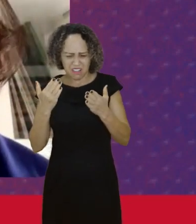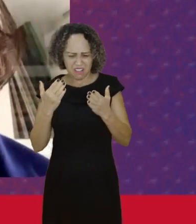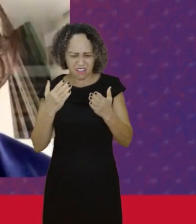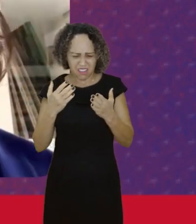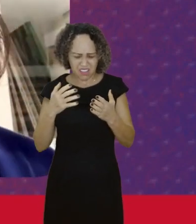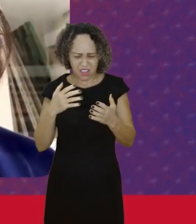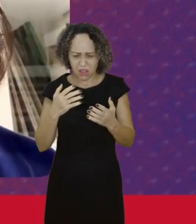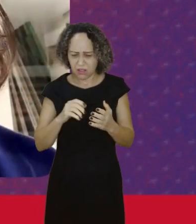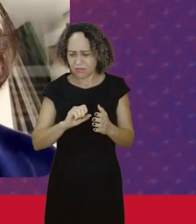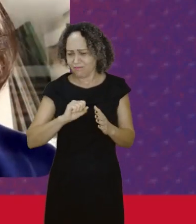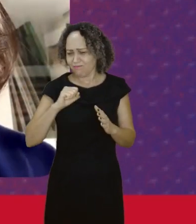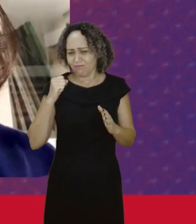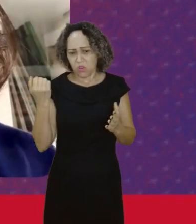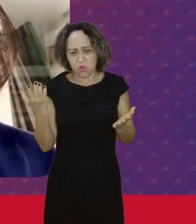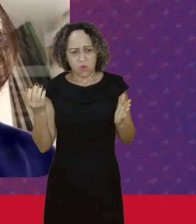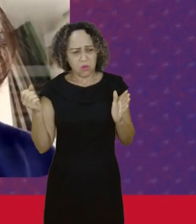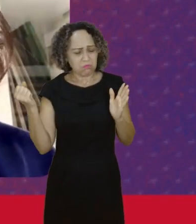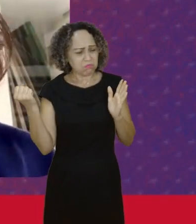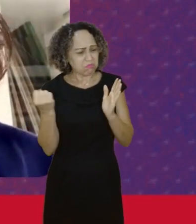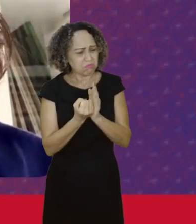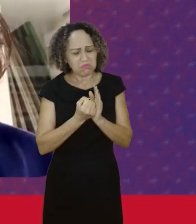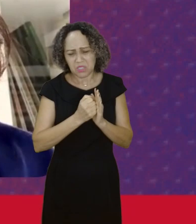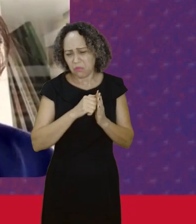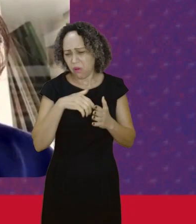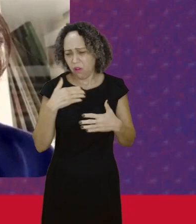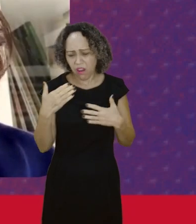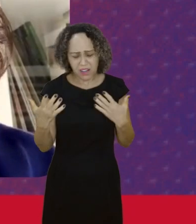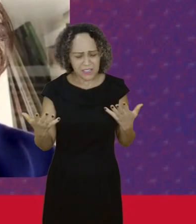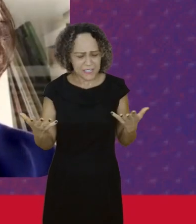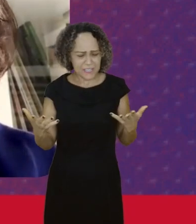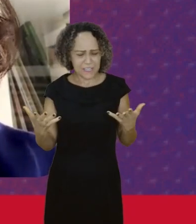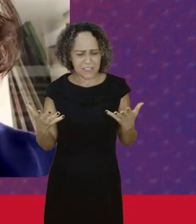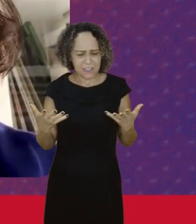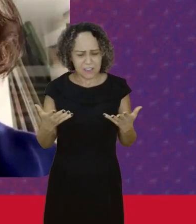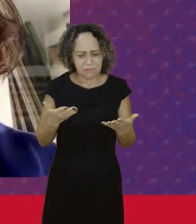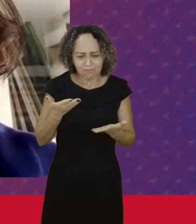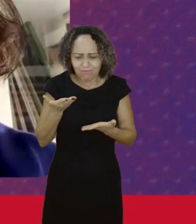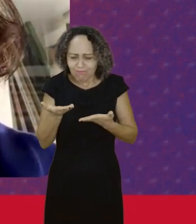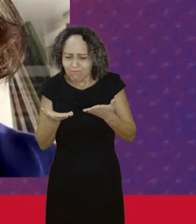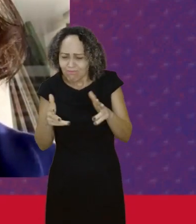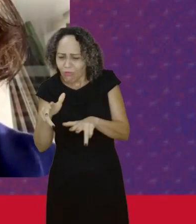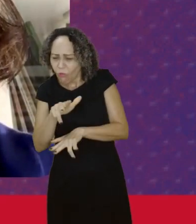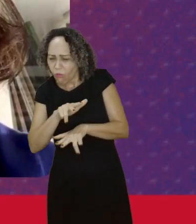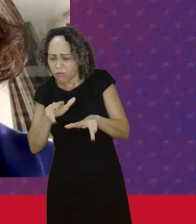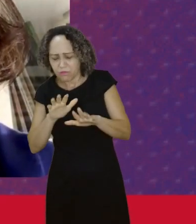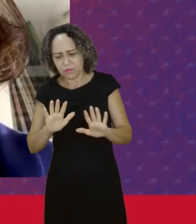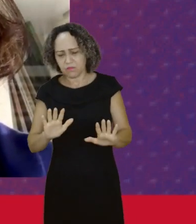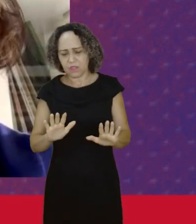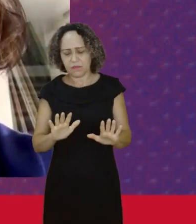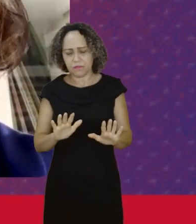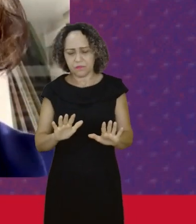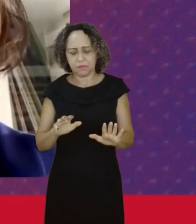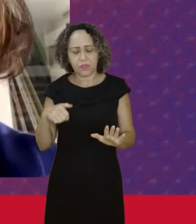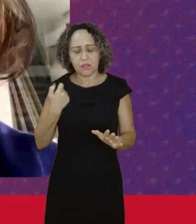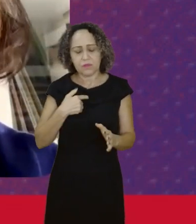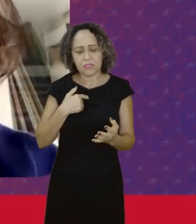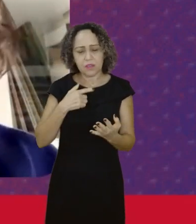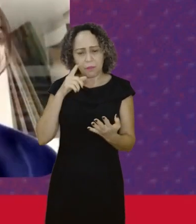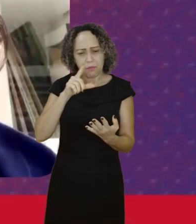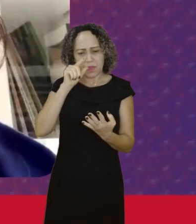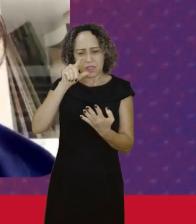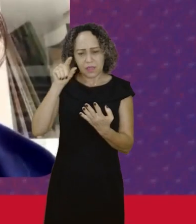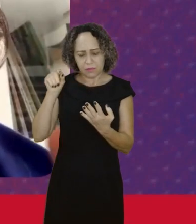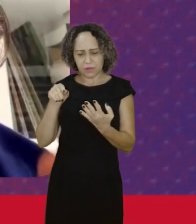simbólica. Então, é importante reconhecer esses aspectos para que nós possamos entender